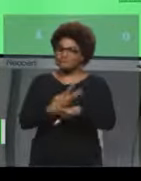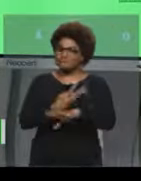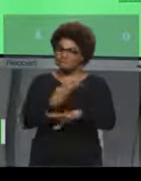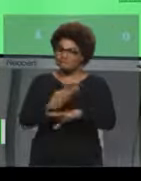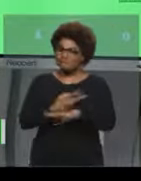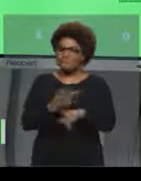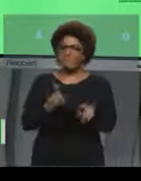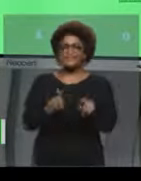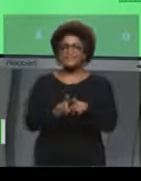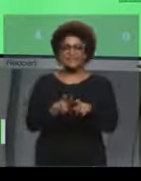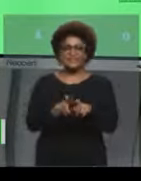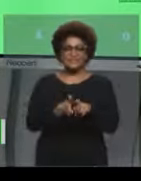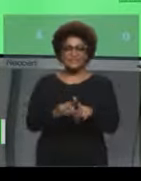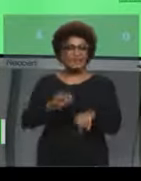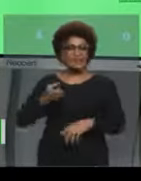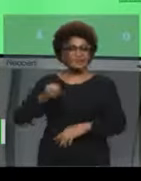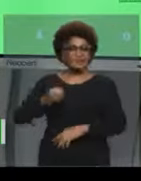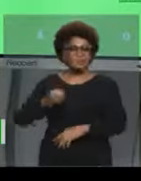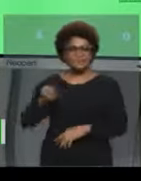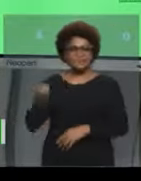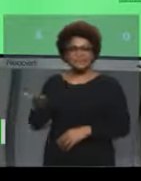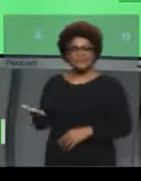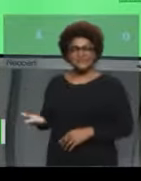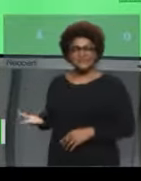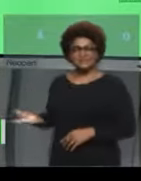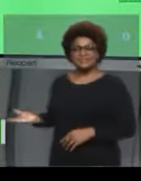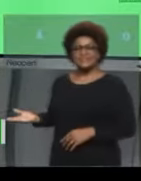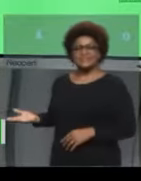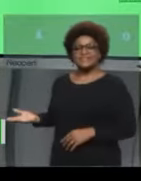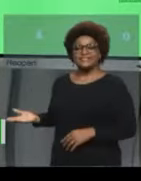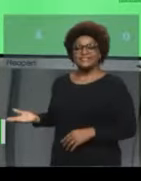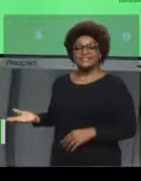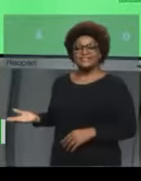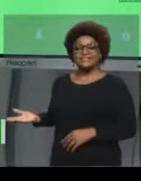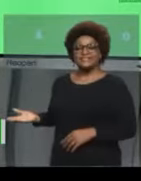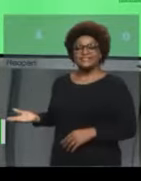nosso WhatsApp, número 31